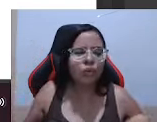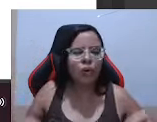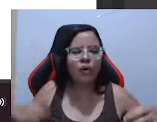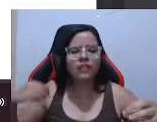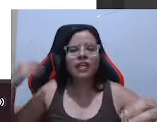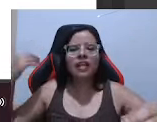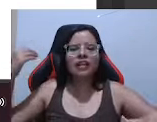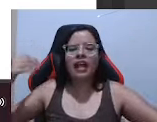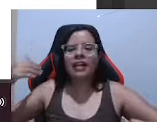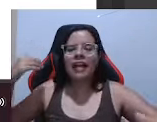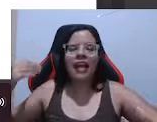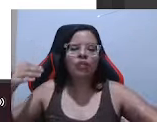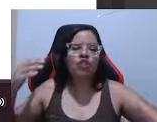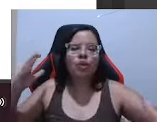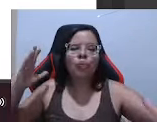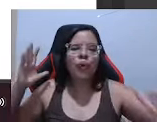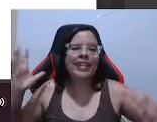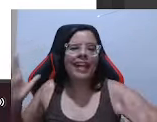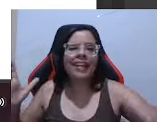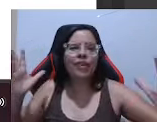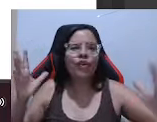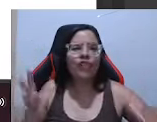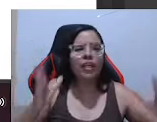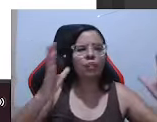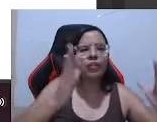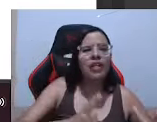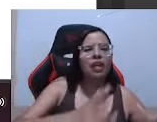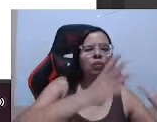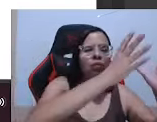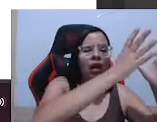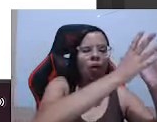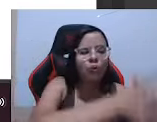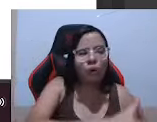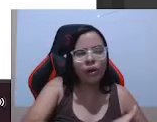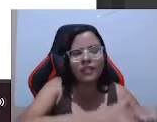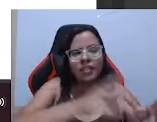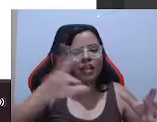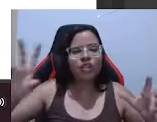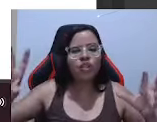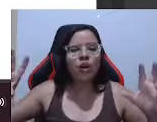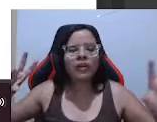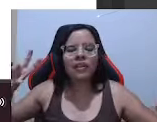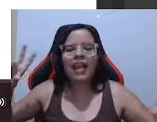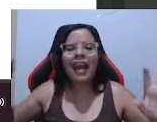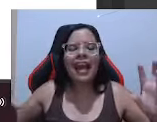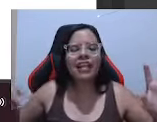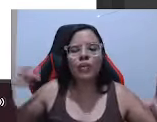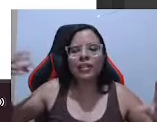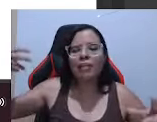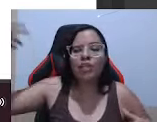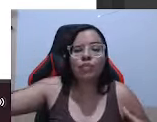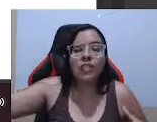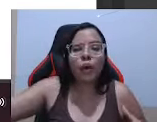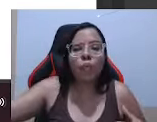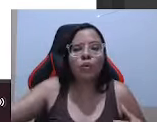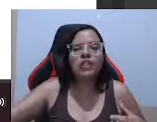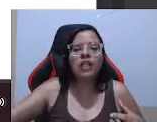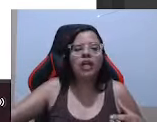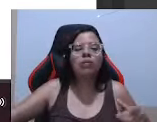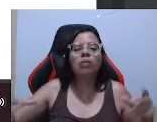demais os autores. Está caindo tipo 80, 90% autores e só 10 ou até